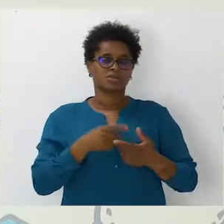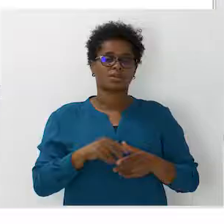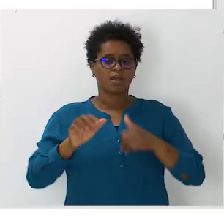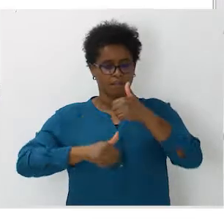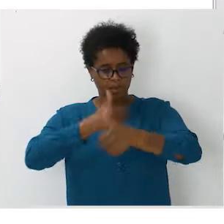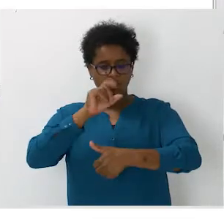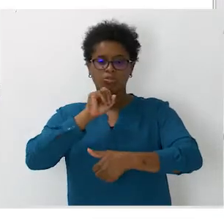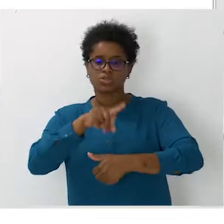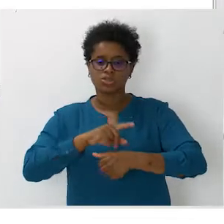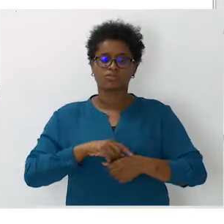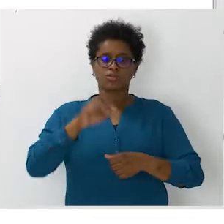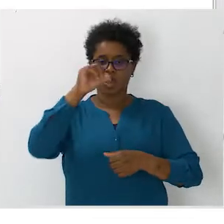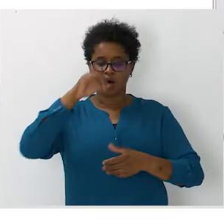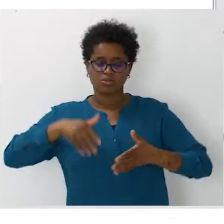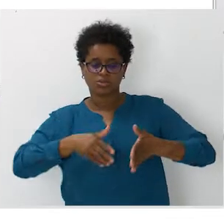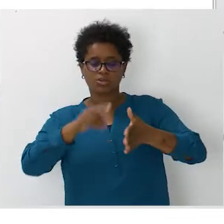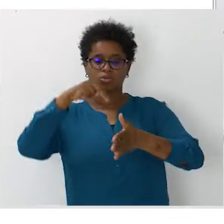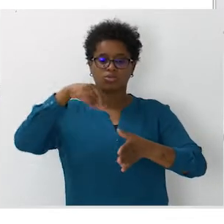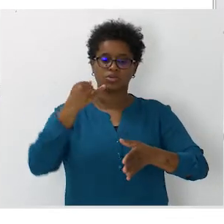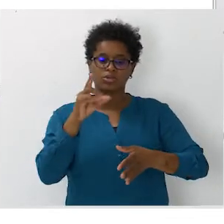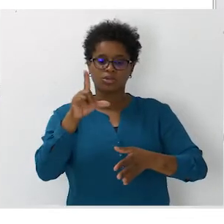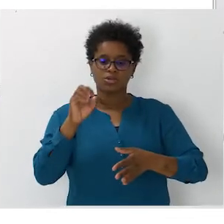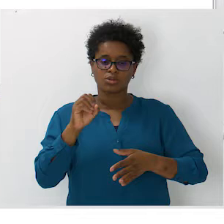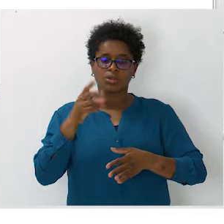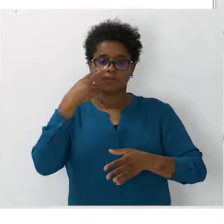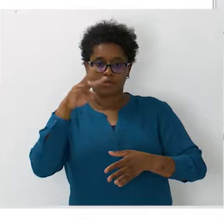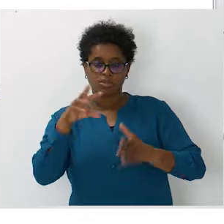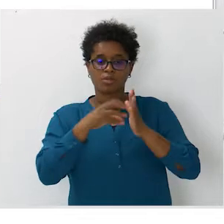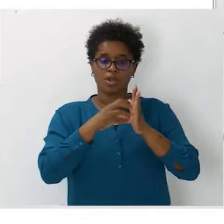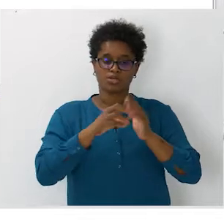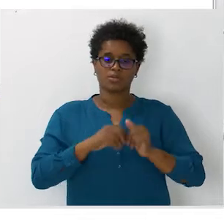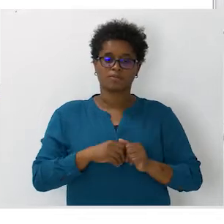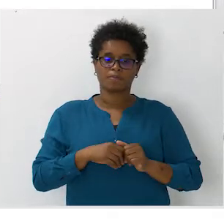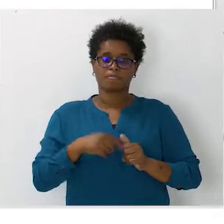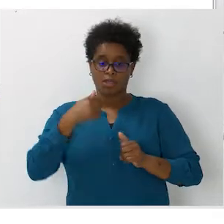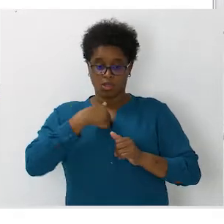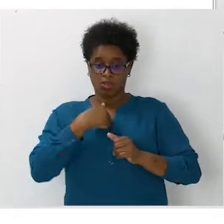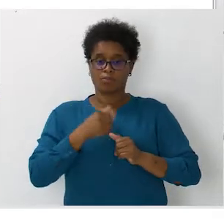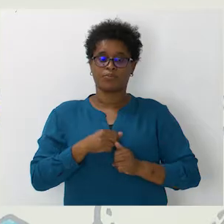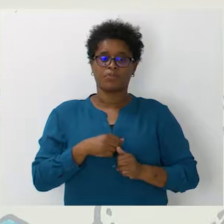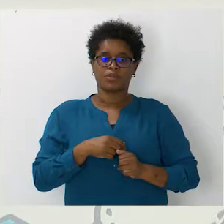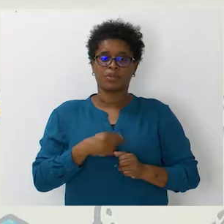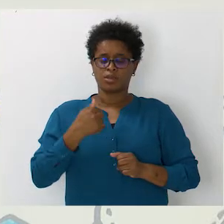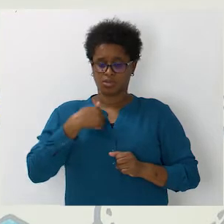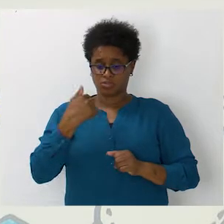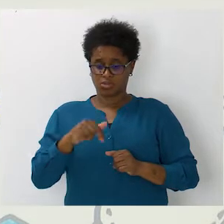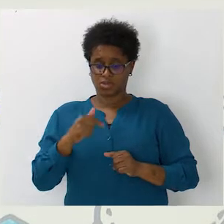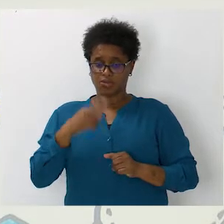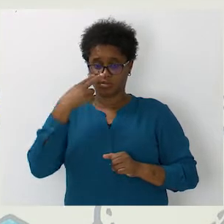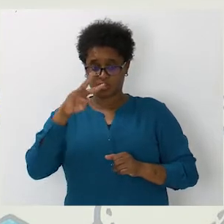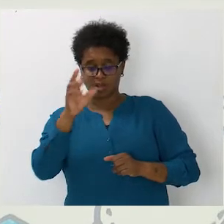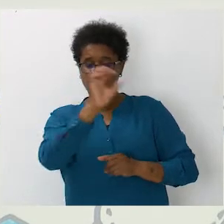possível do Rio Nilo. Portanto, veja a imagem. Eu tive que